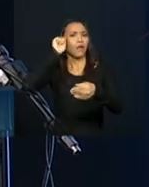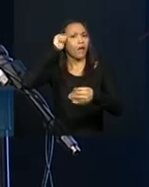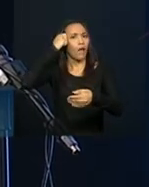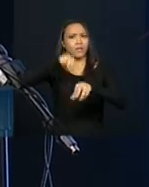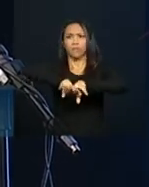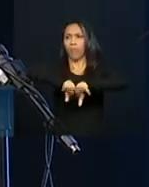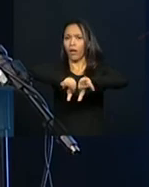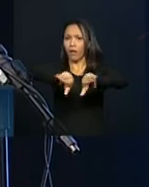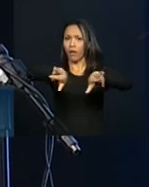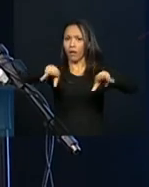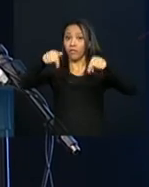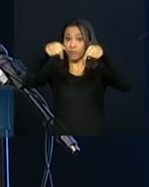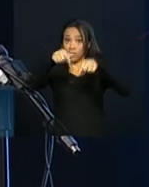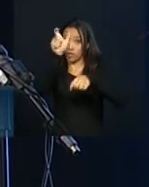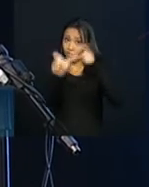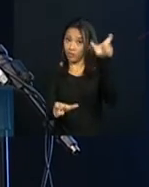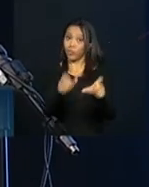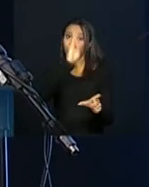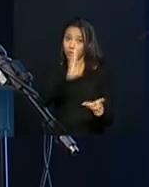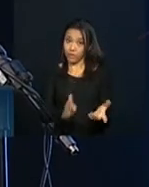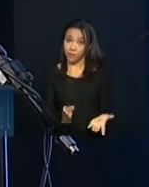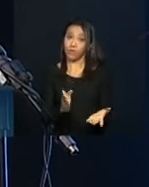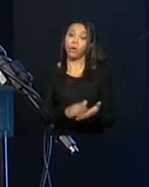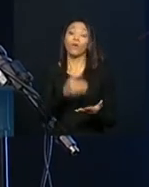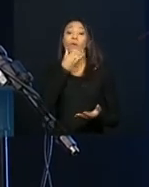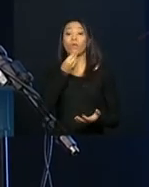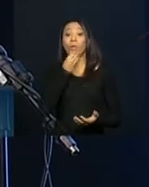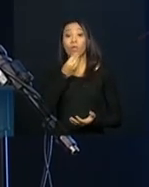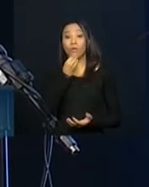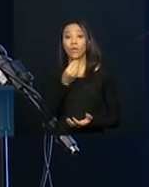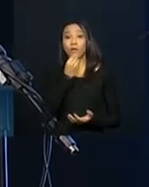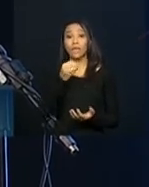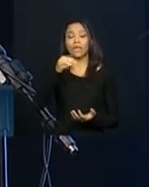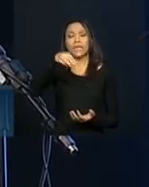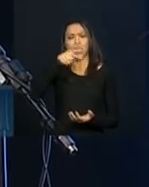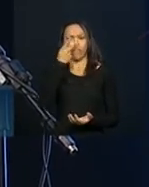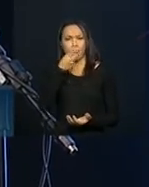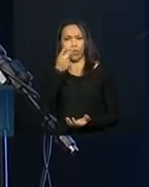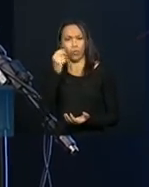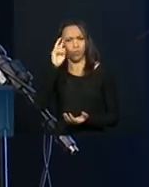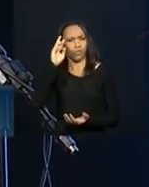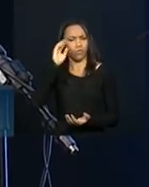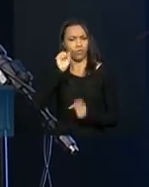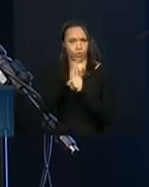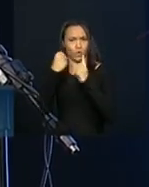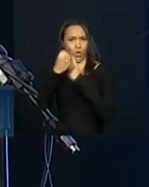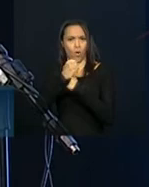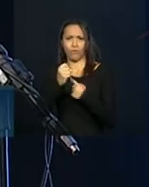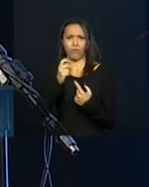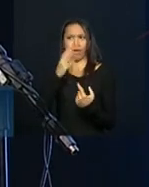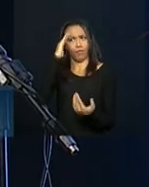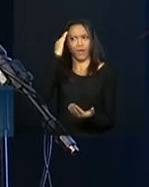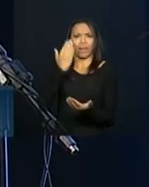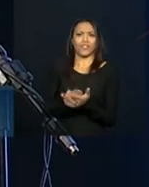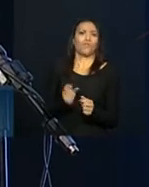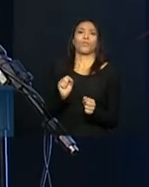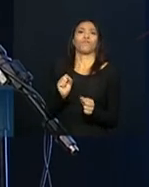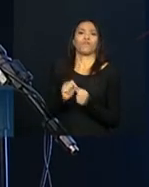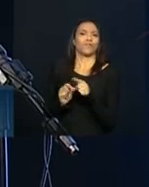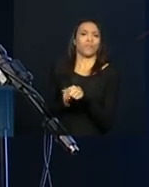trópicos, como dizia a ministra. Montesquieu não acreditaria o que vocês estão fazendo. Então, para